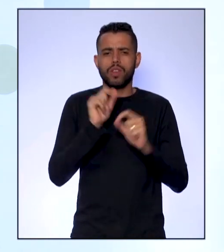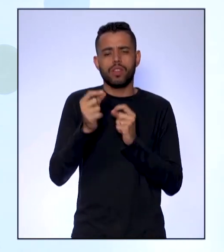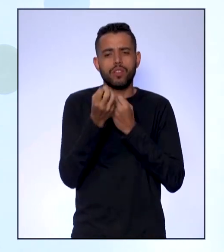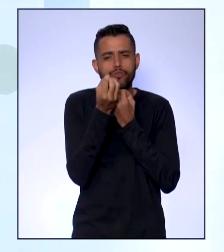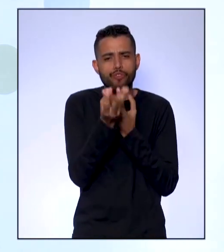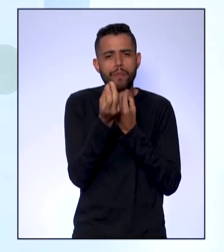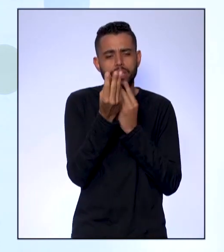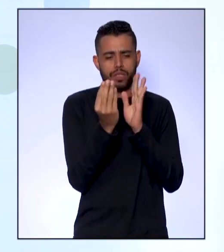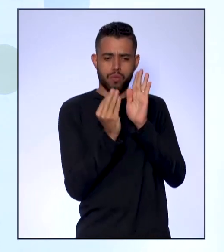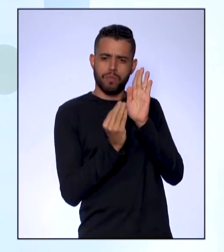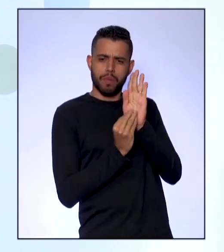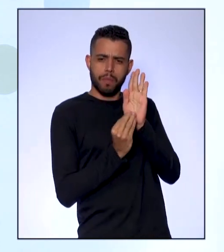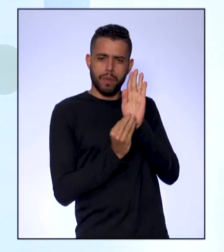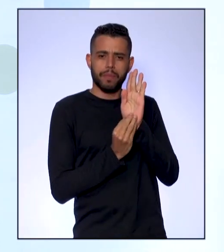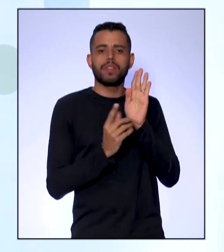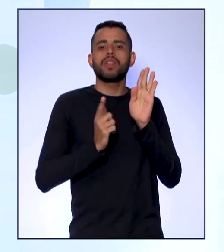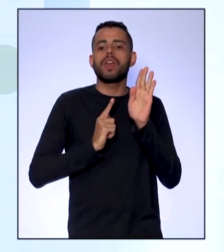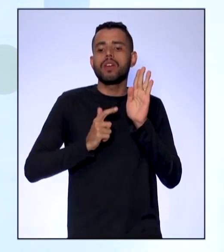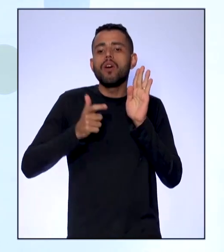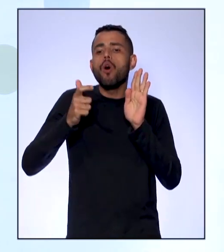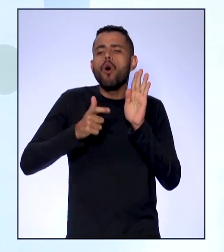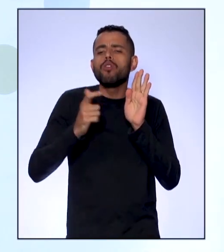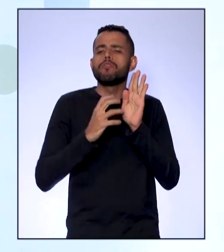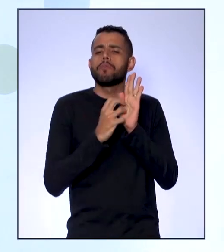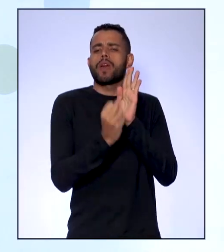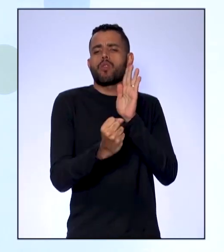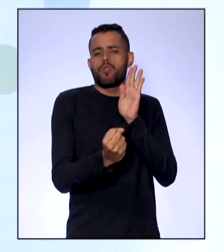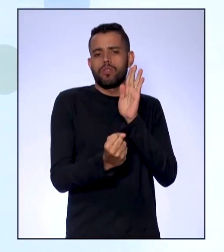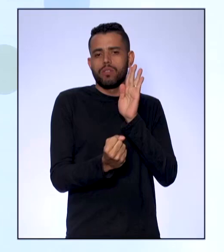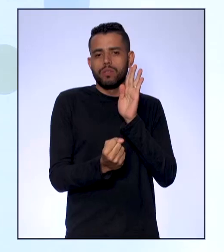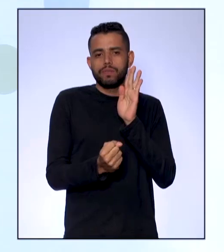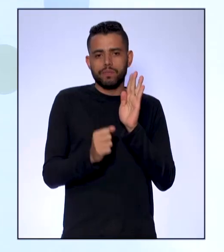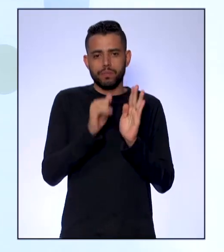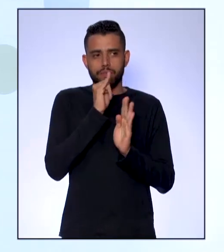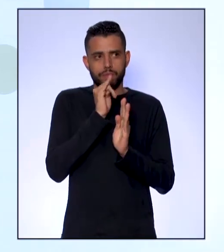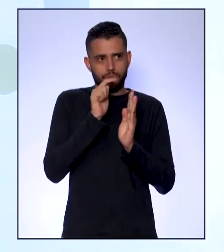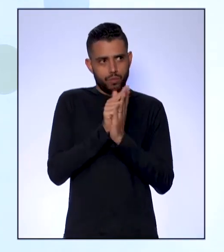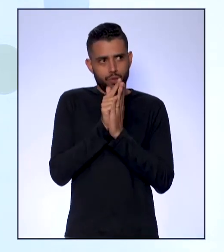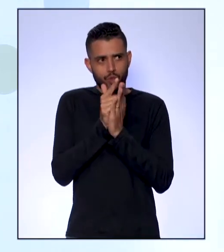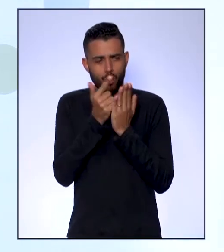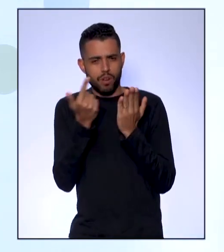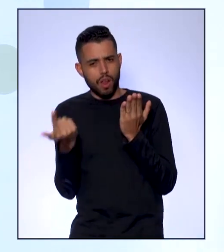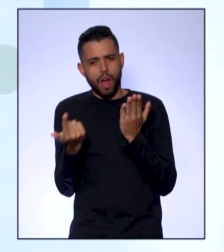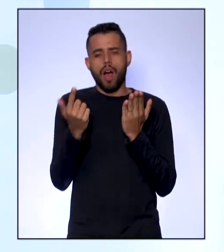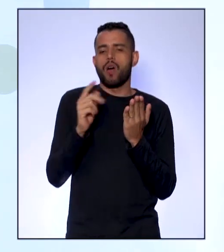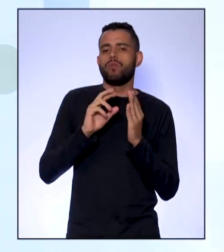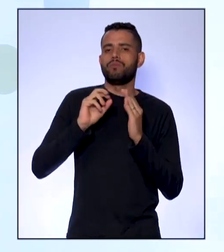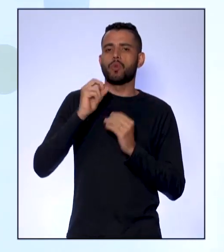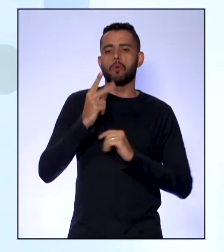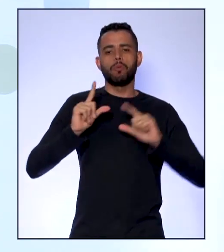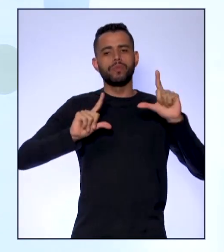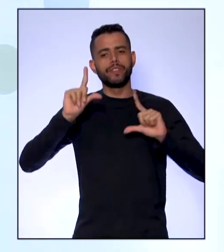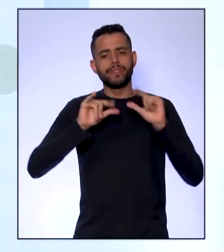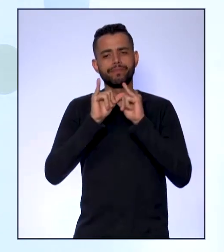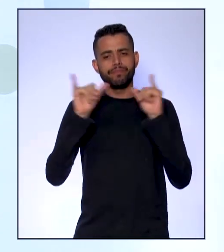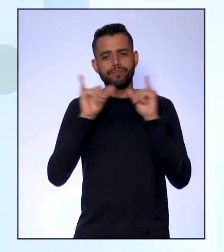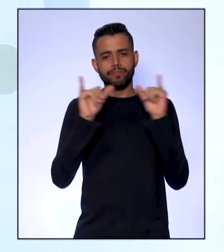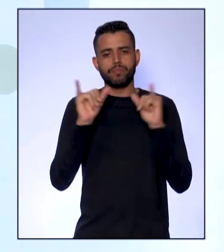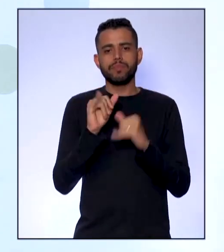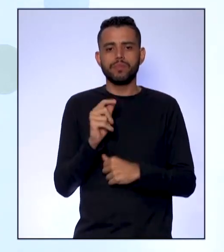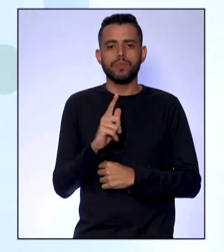das imagens vem a fonte. Então, se a gente vê num jornal, ou até num noticiário, ou num site, está